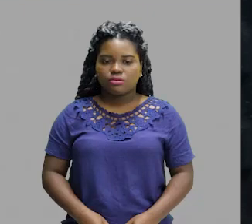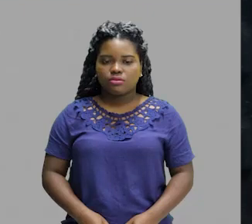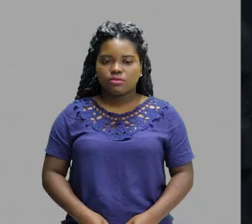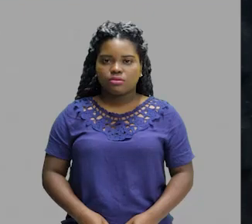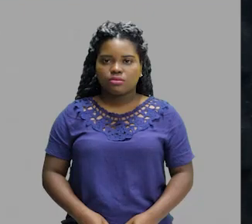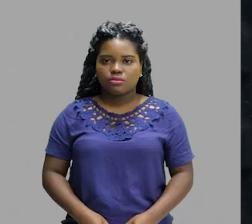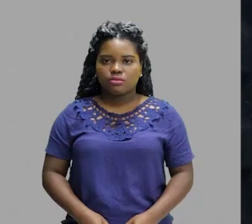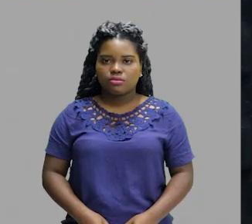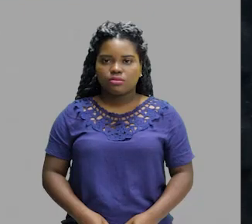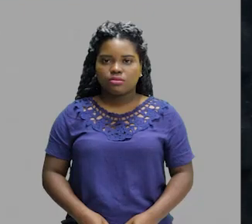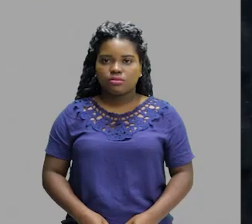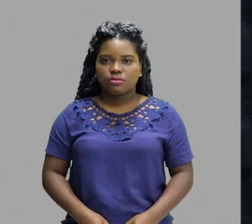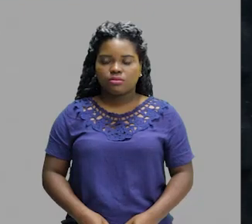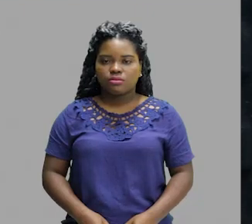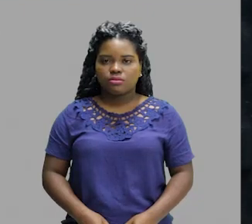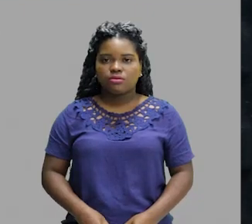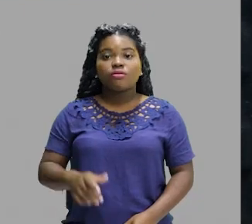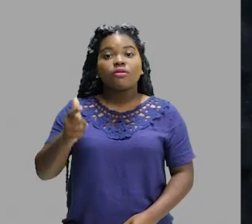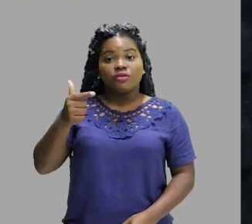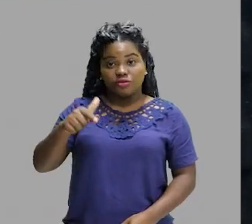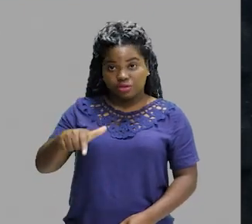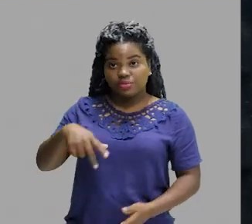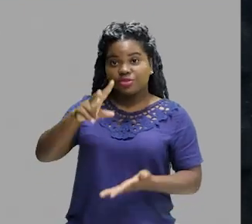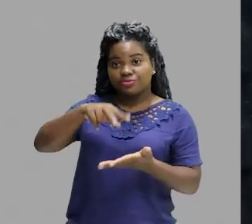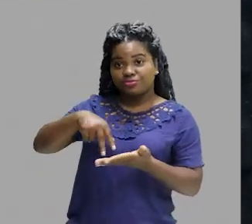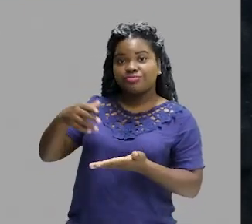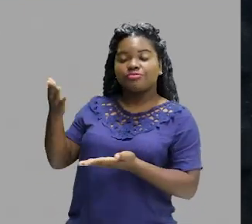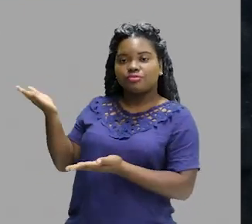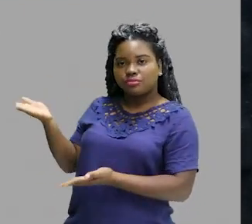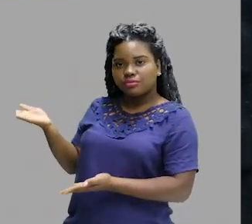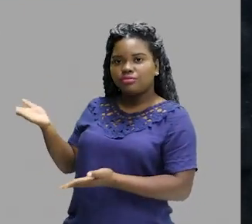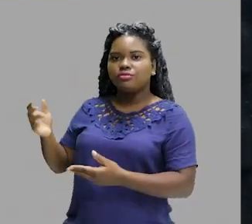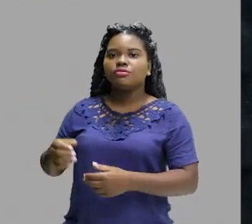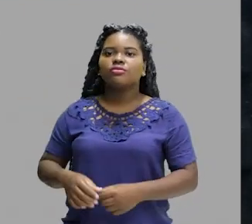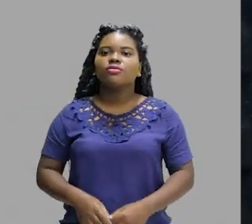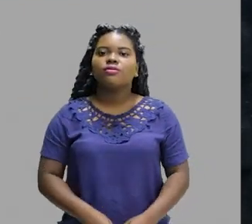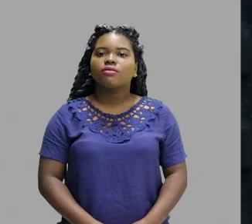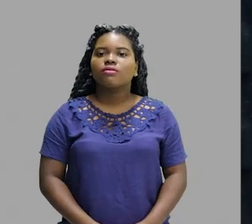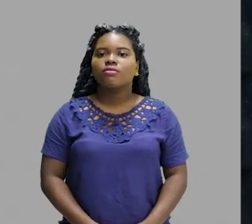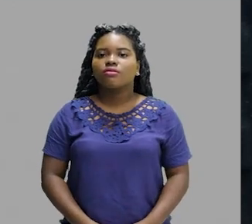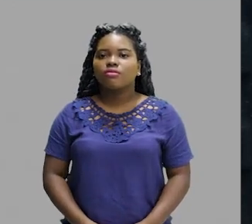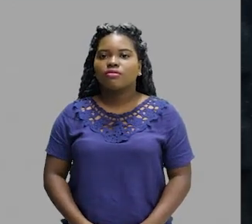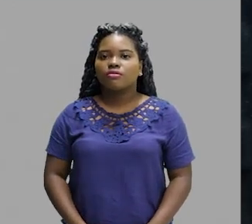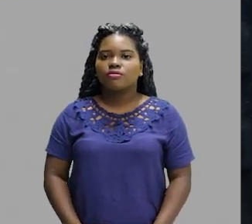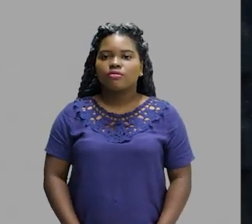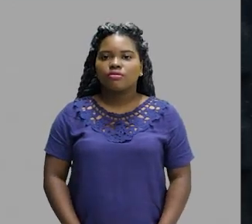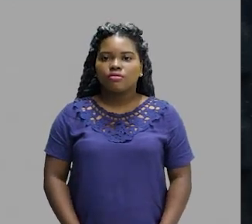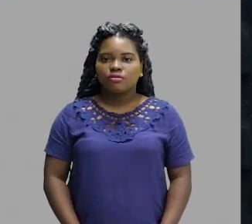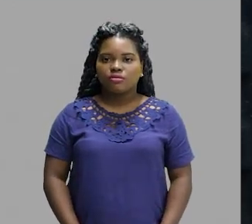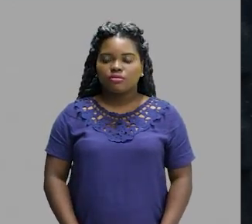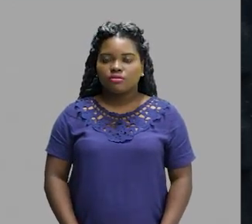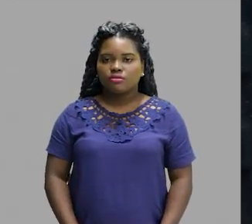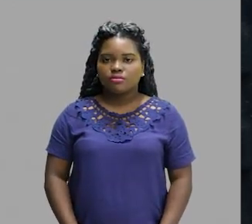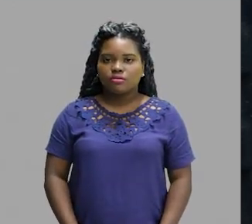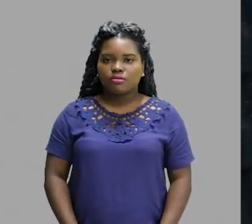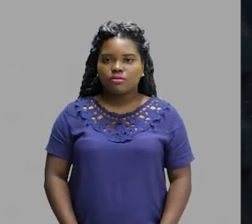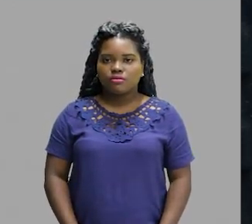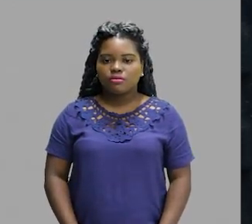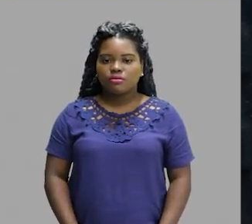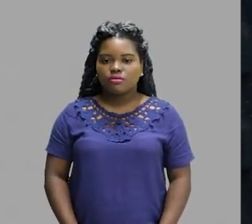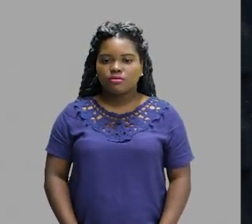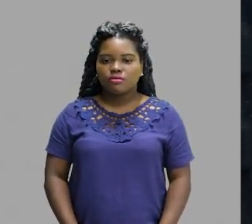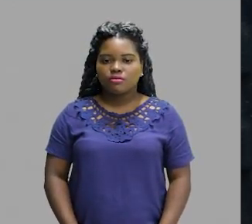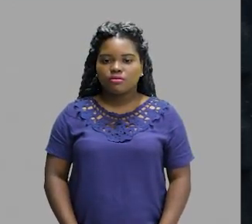por. Vou repetir. No fragmento, esta vez ha vuelto para quedar-se,